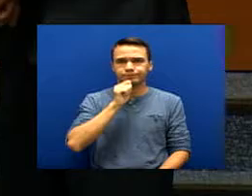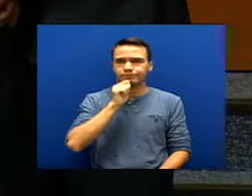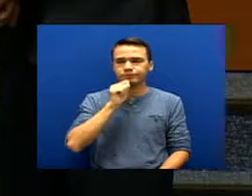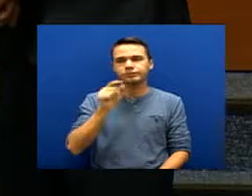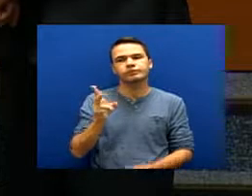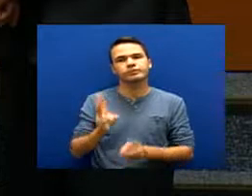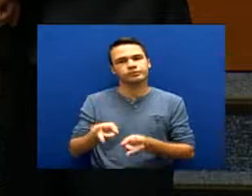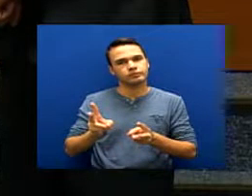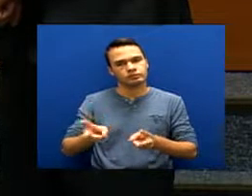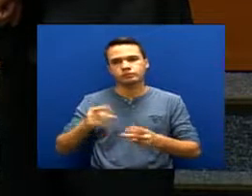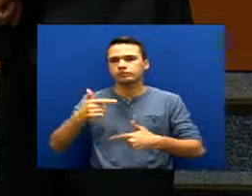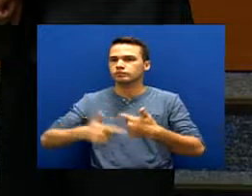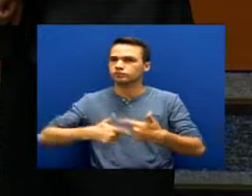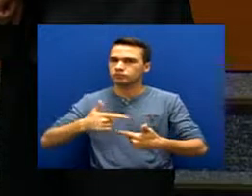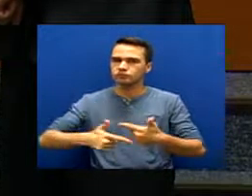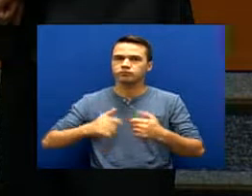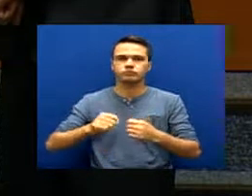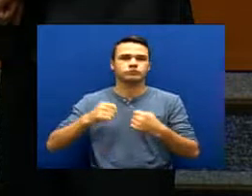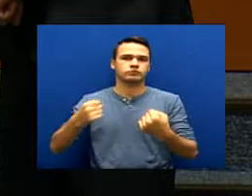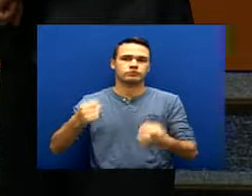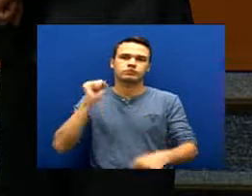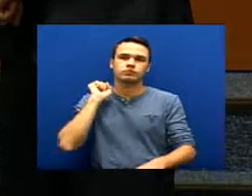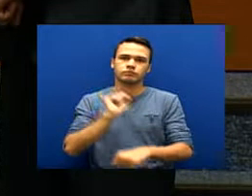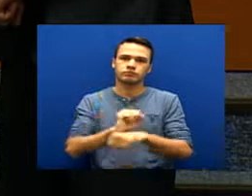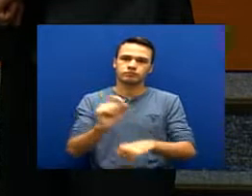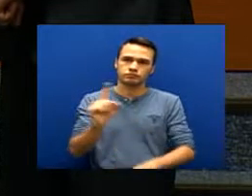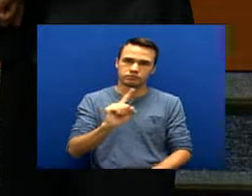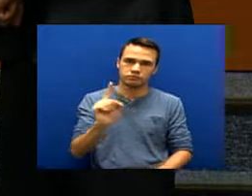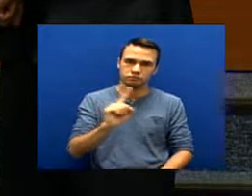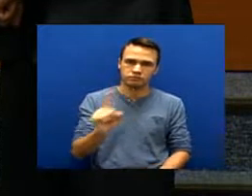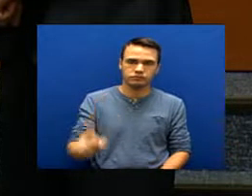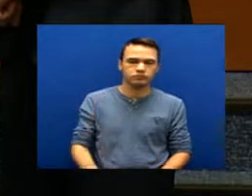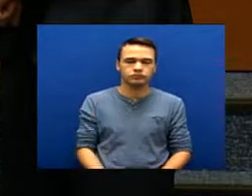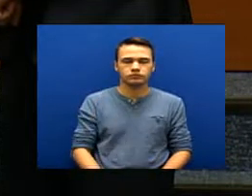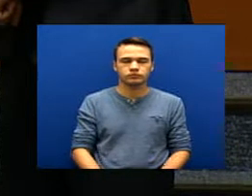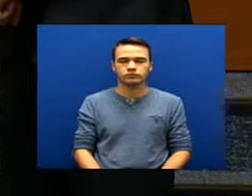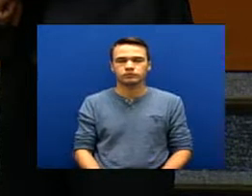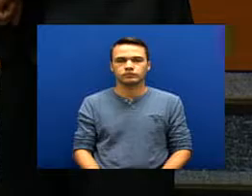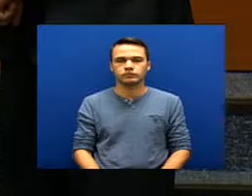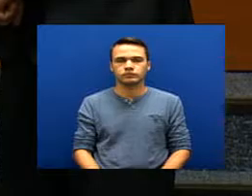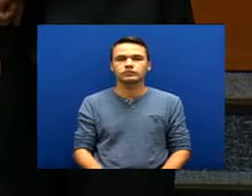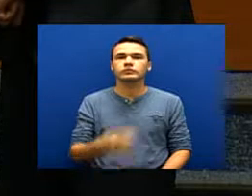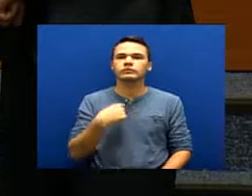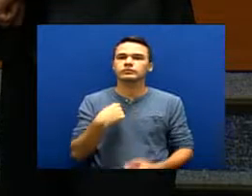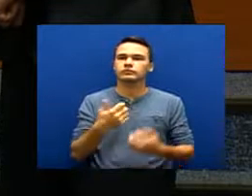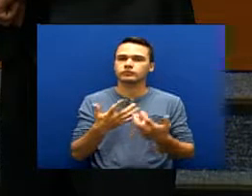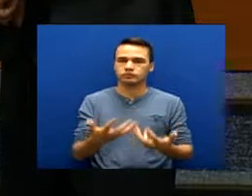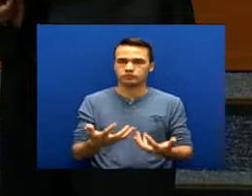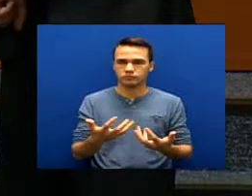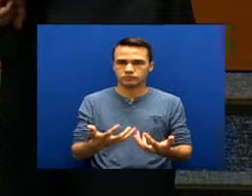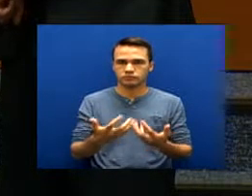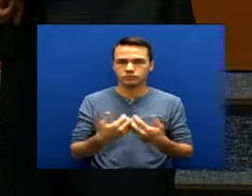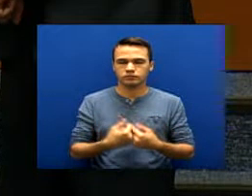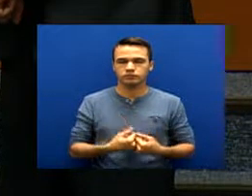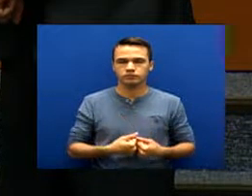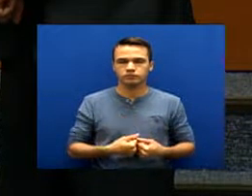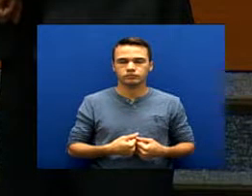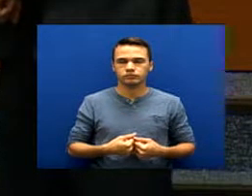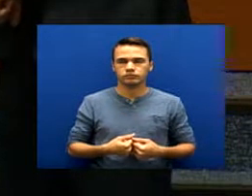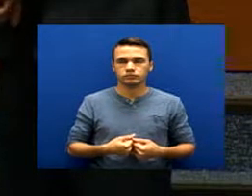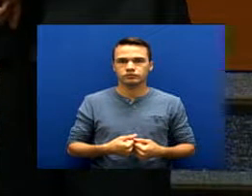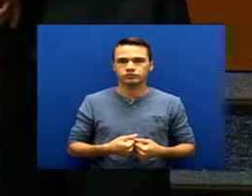entre funcionários, colaboradores que nós temos, e nós temos hoje 3 entidades que atuam com a mística da Pastoral